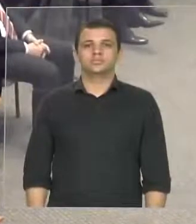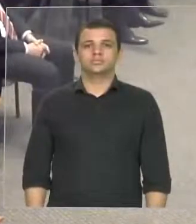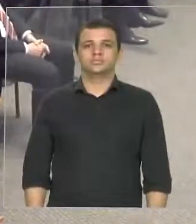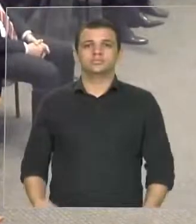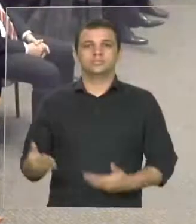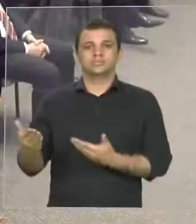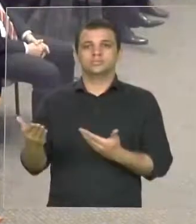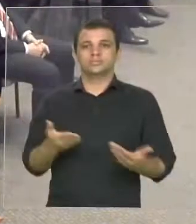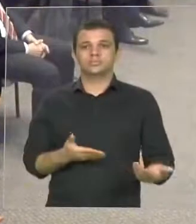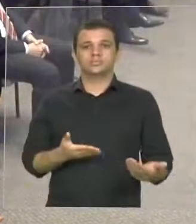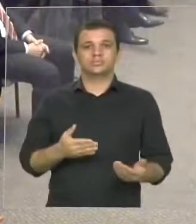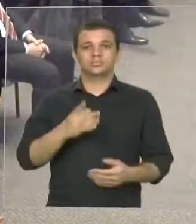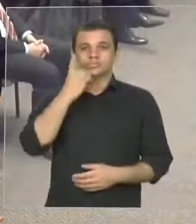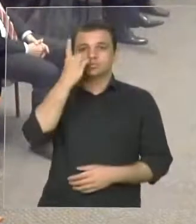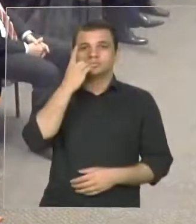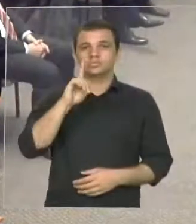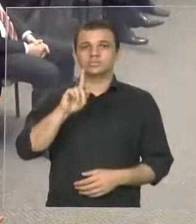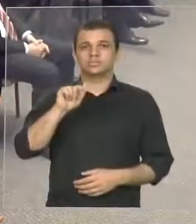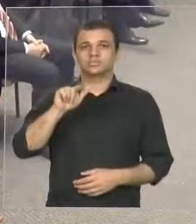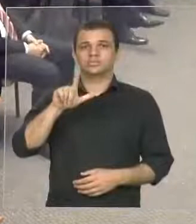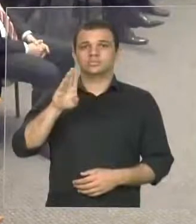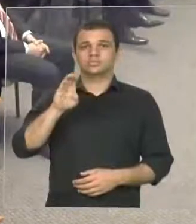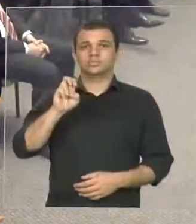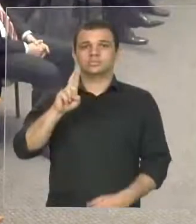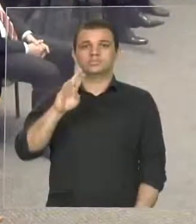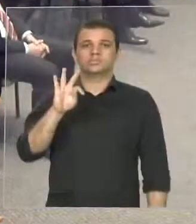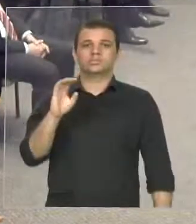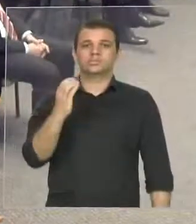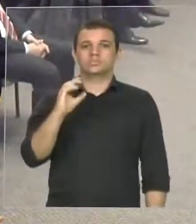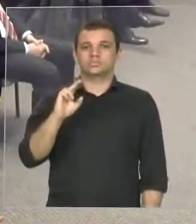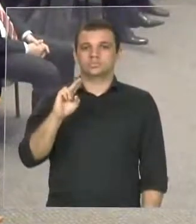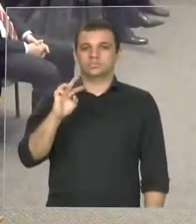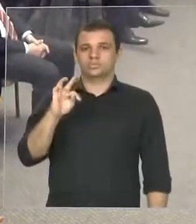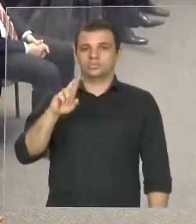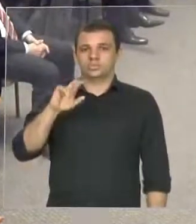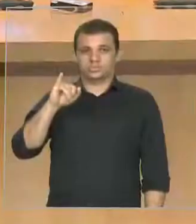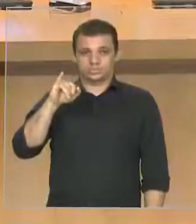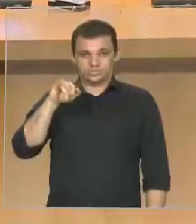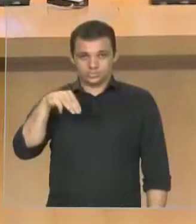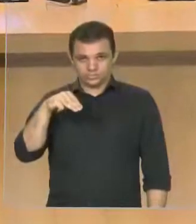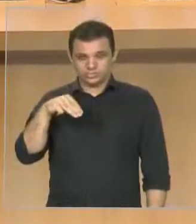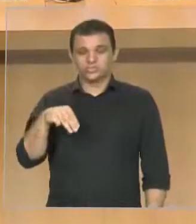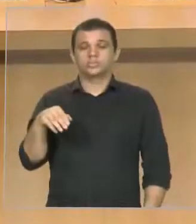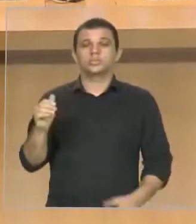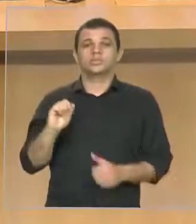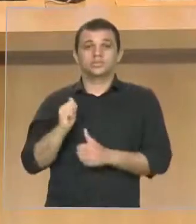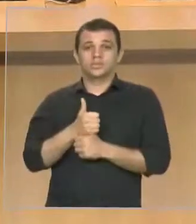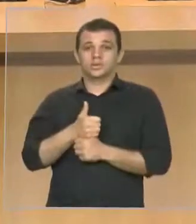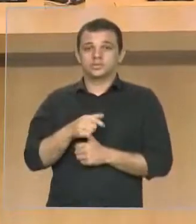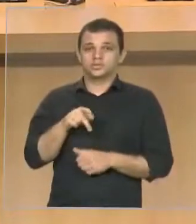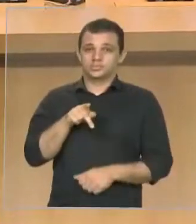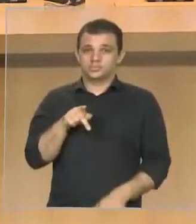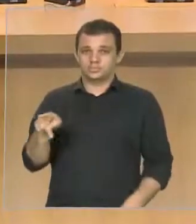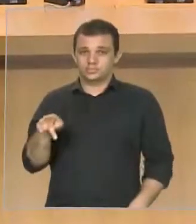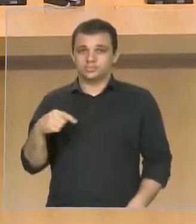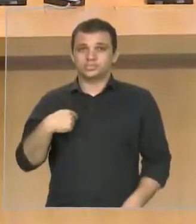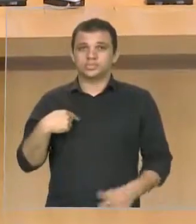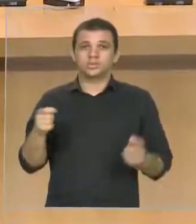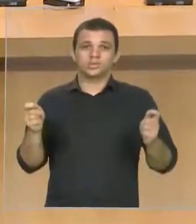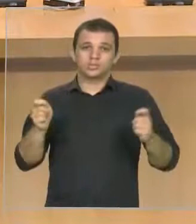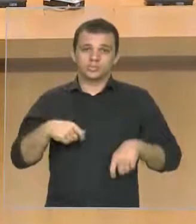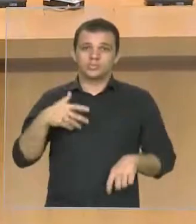Convido o deputado Glaubert Coutrin para assumir a presidência dos trabalhos, para que eu